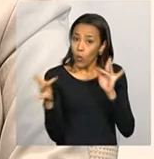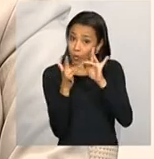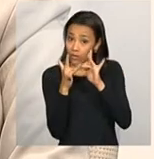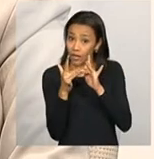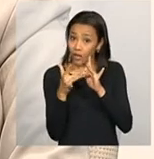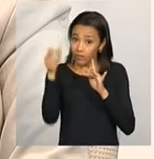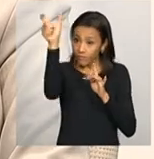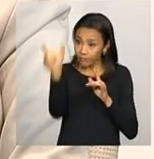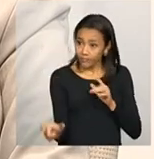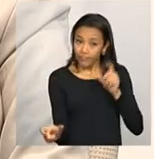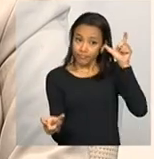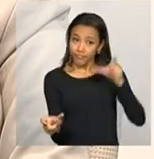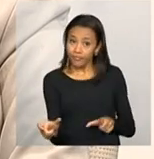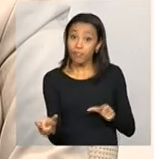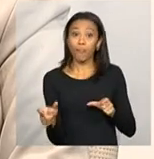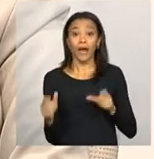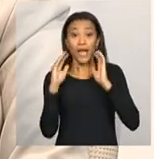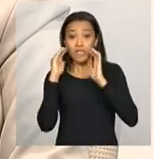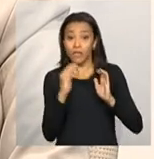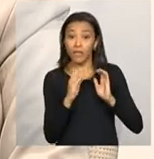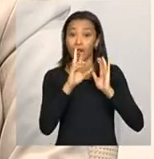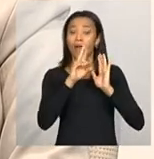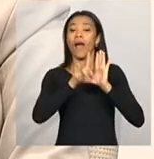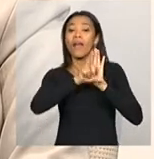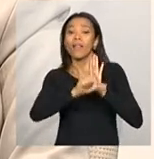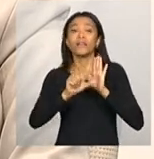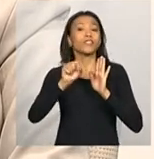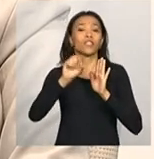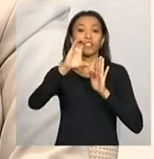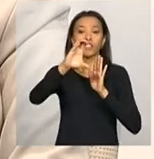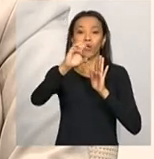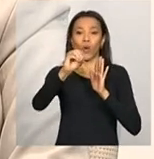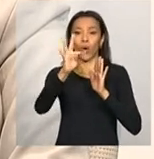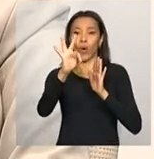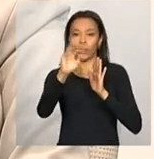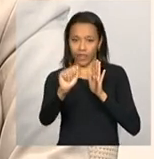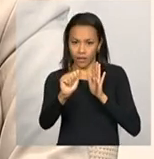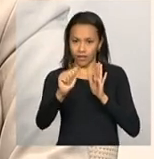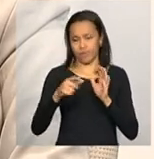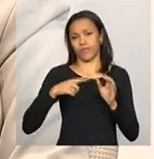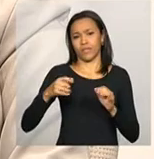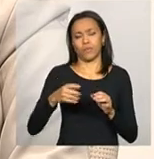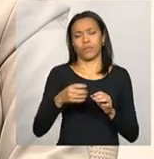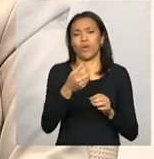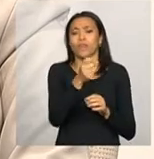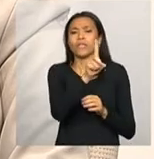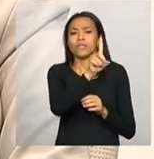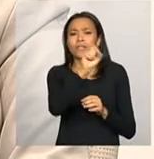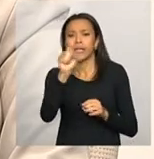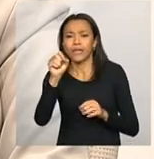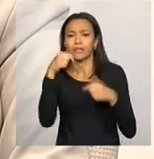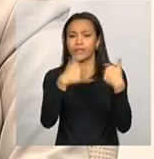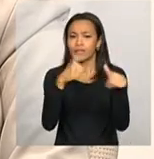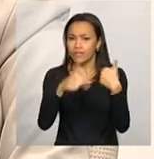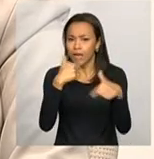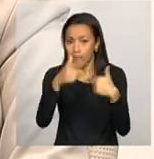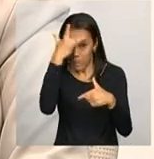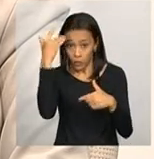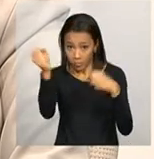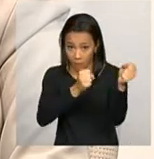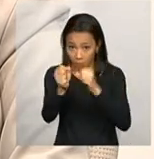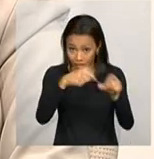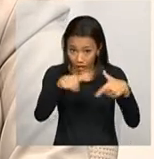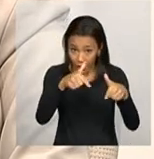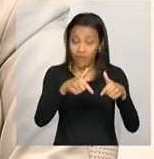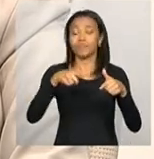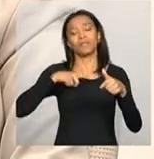o cumprimento da chamada lei de cotas, onde as empresas, a partir de 100 empregados, têm a obrigação de cumprir uma cota, né, empregando pessoas